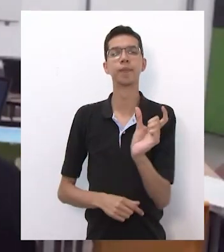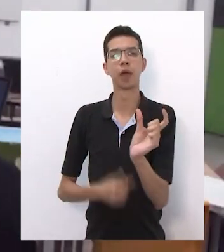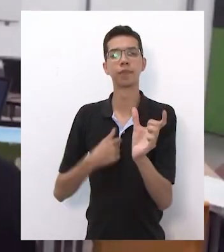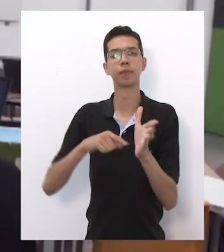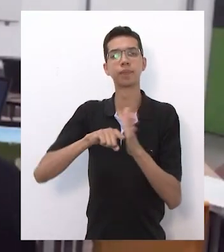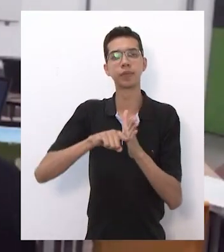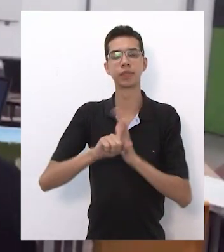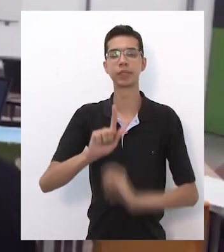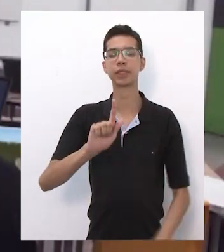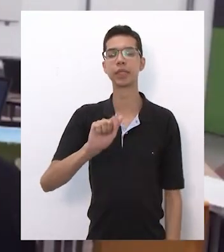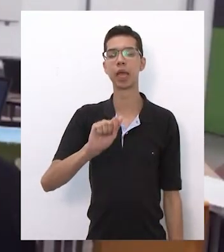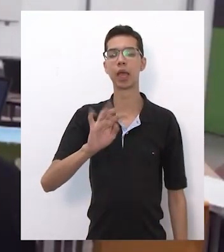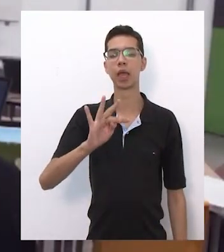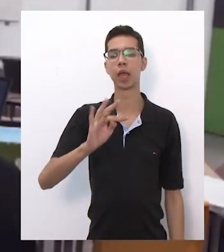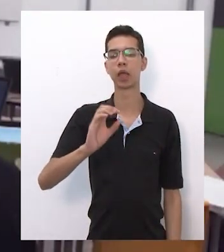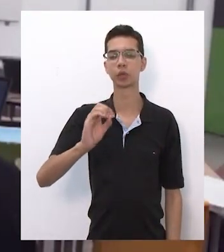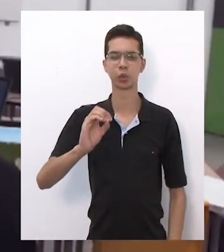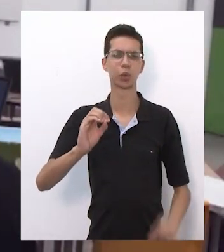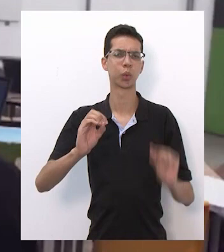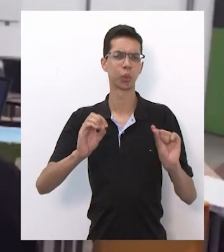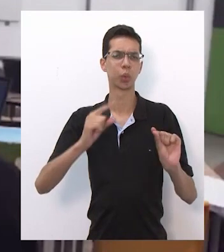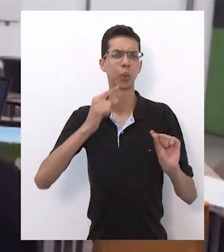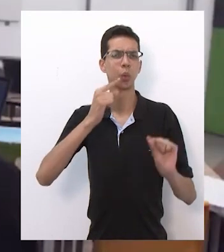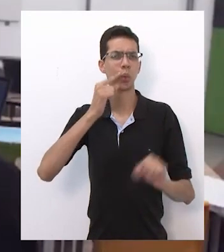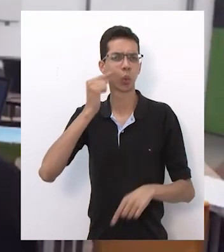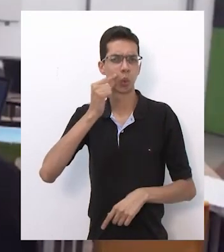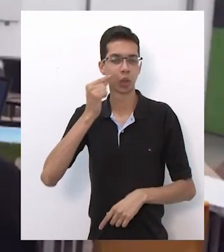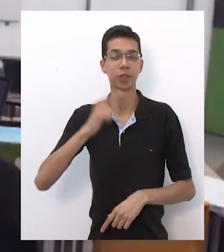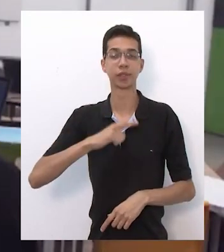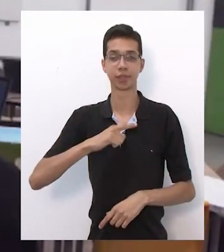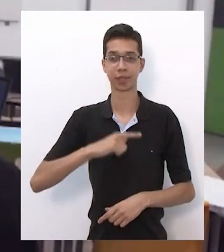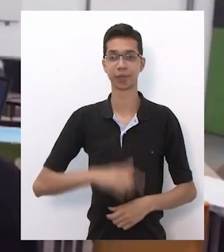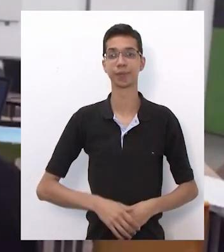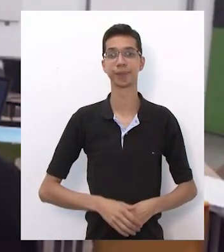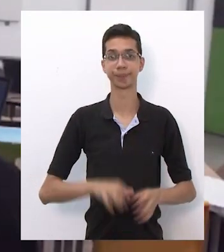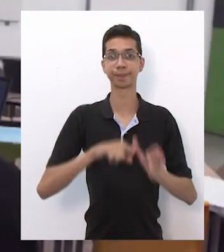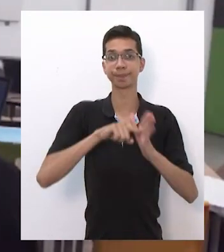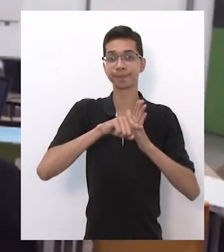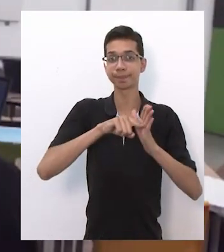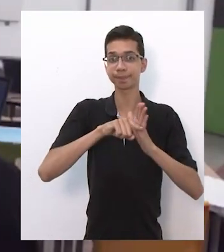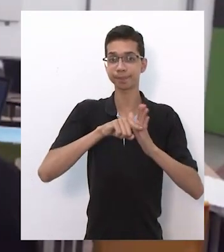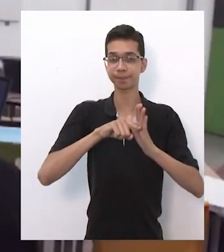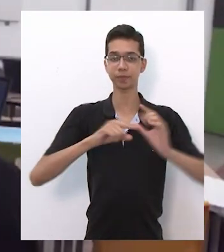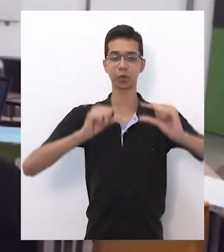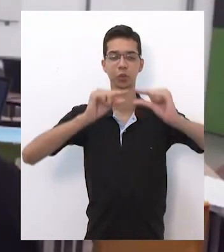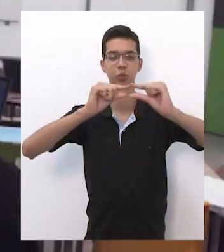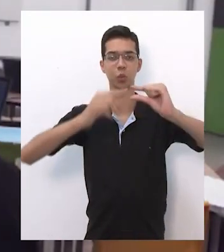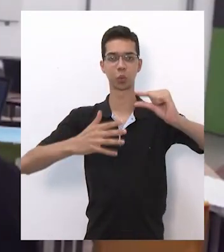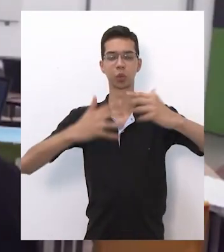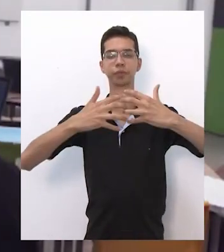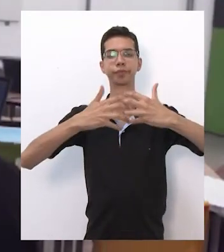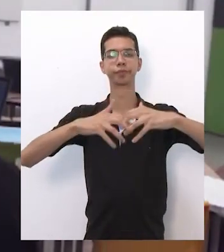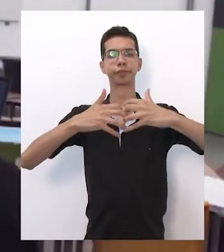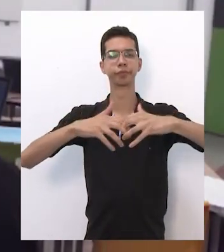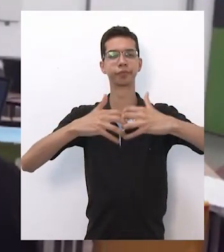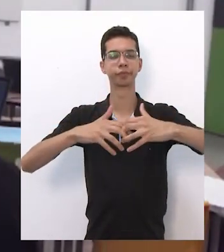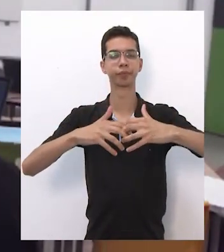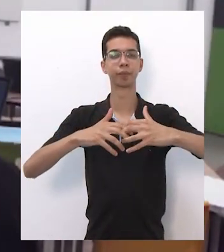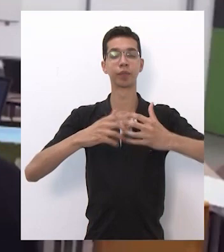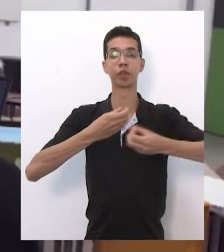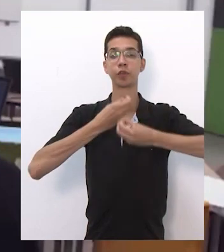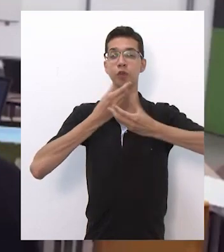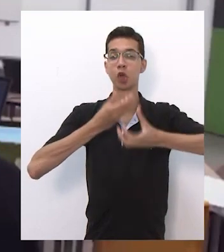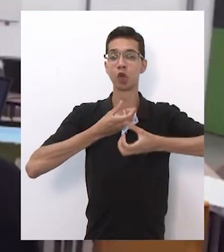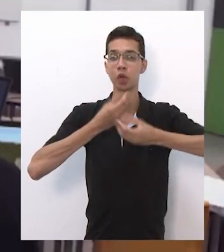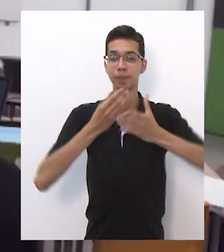hora que ele clica ali, ele vai passar por toda aquela rede neural artificial que o Google tem, vai processar essa informação com milhões de dados